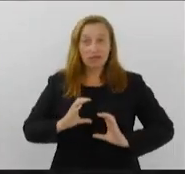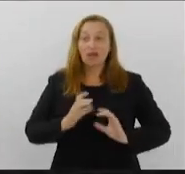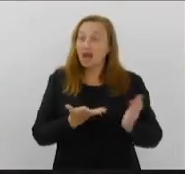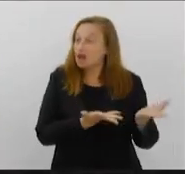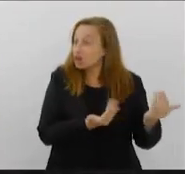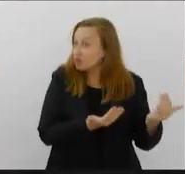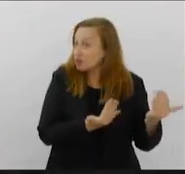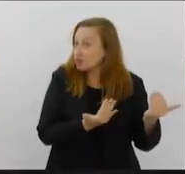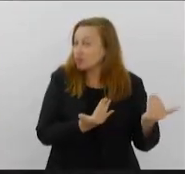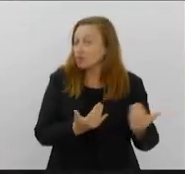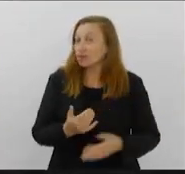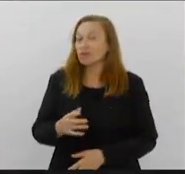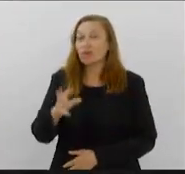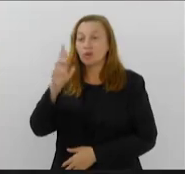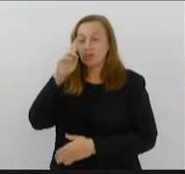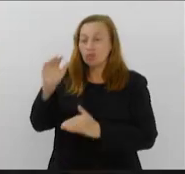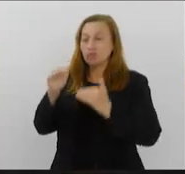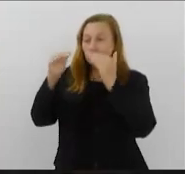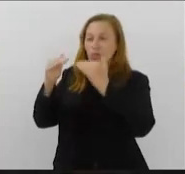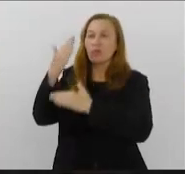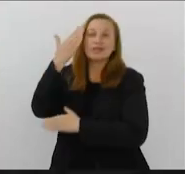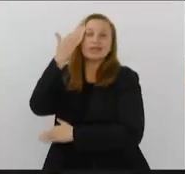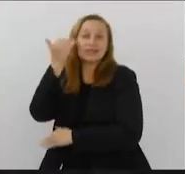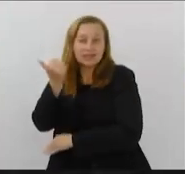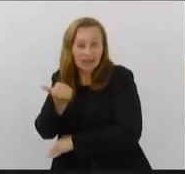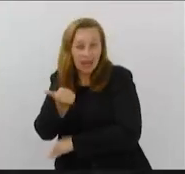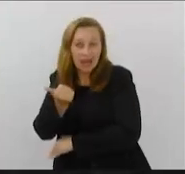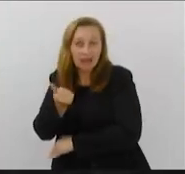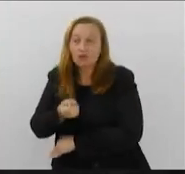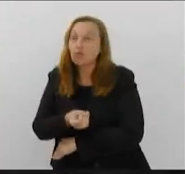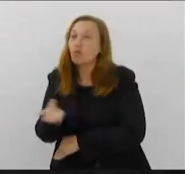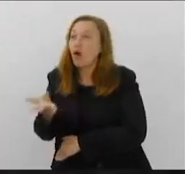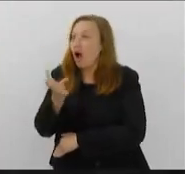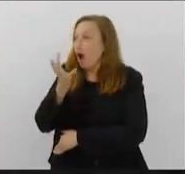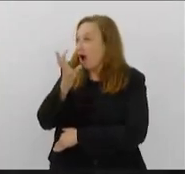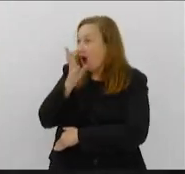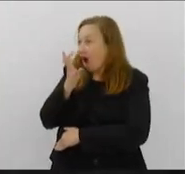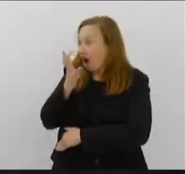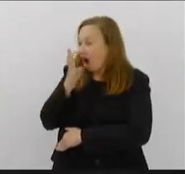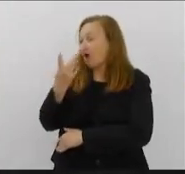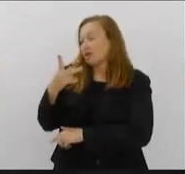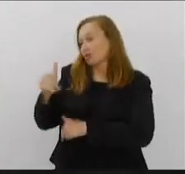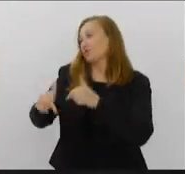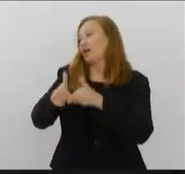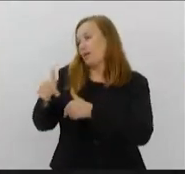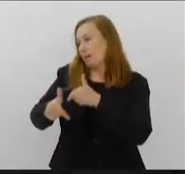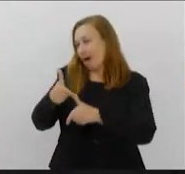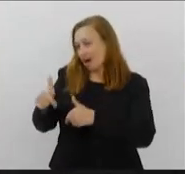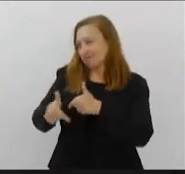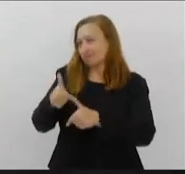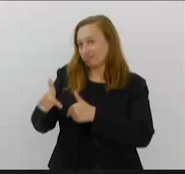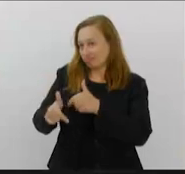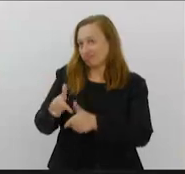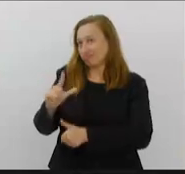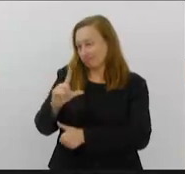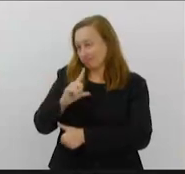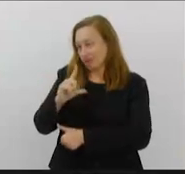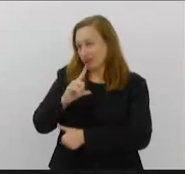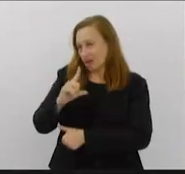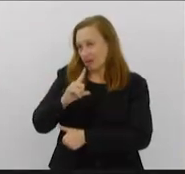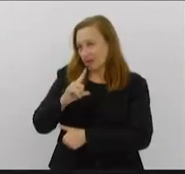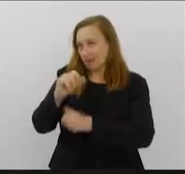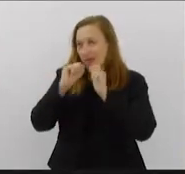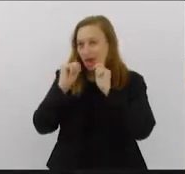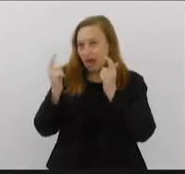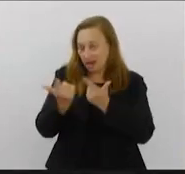Vossa Excelência sabe do quanto a admiração pelo trabalho que vem desempenhando aqui na Assembleia Legislativa